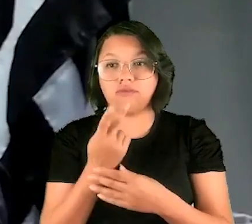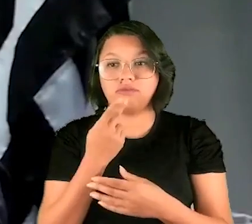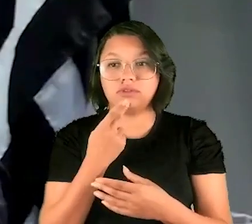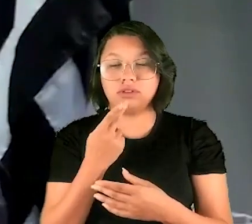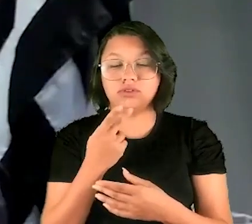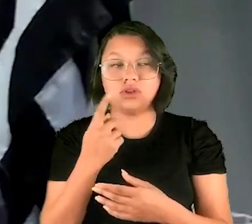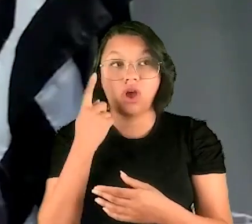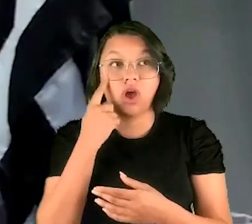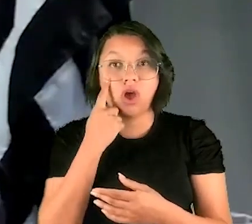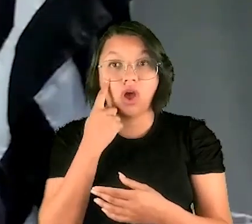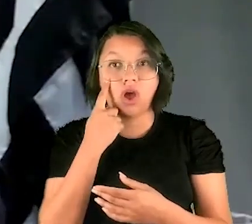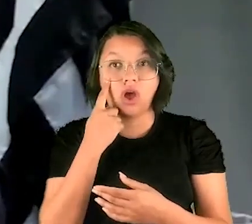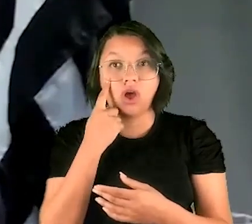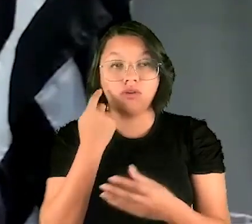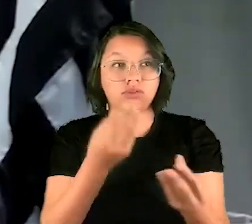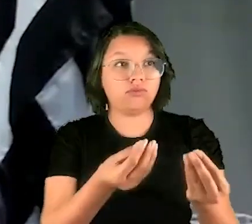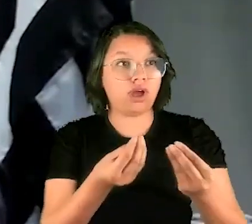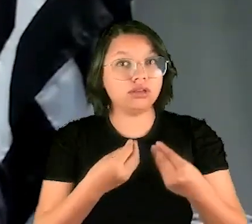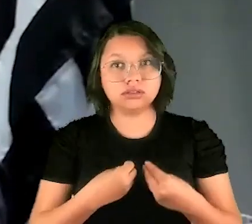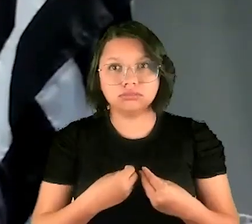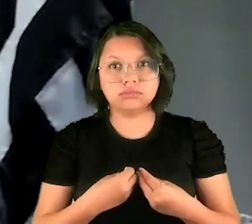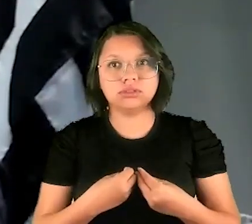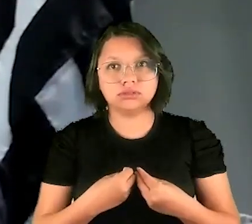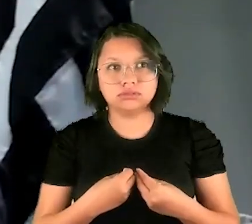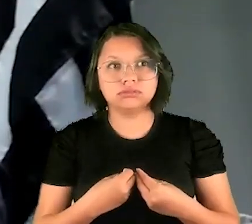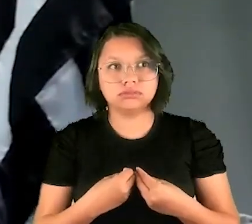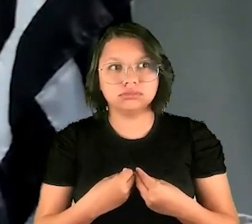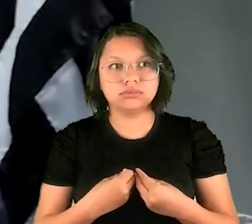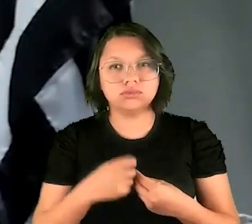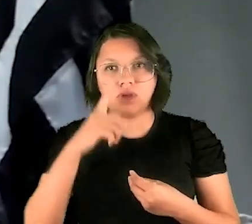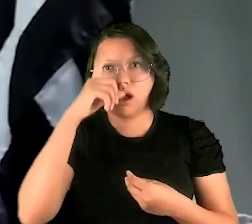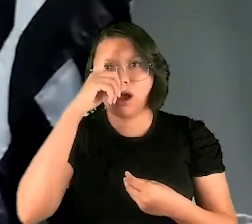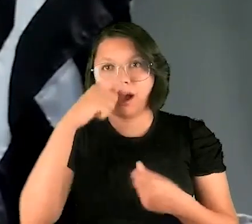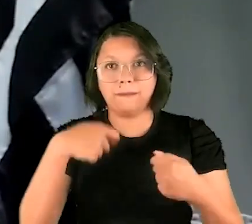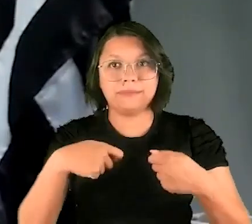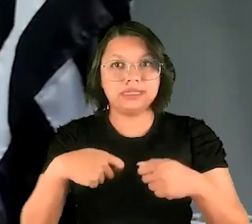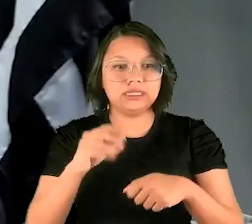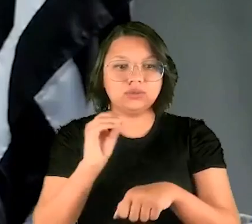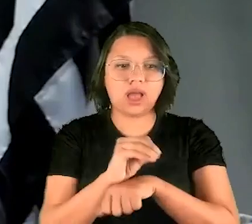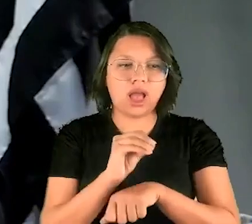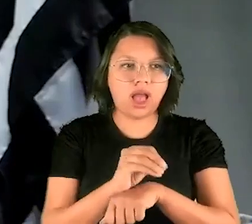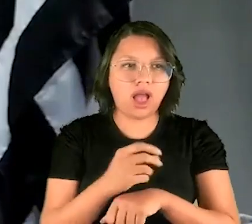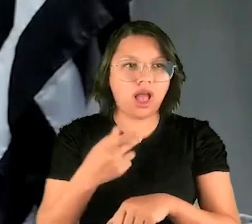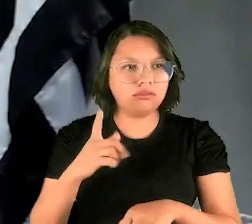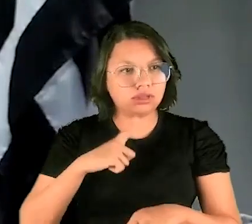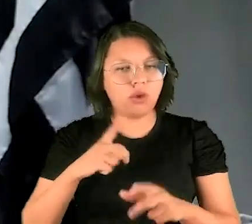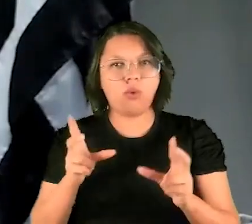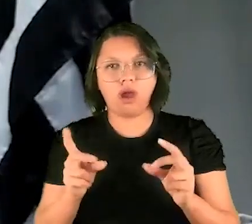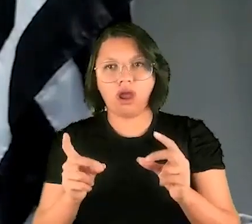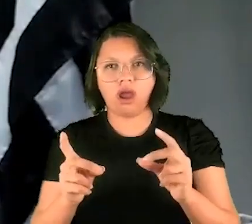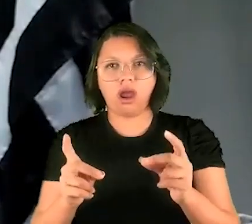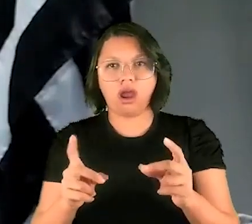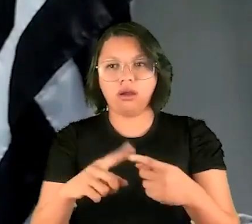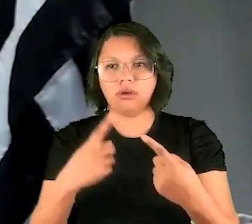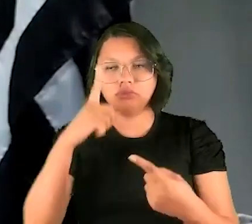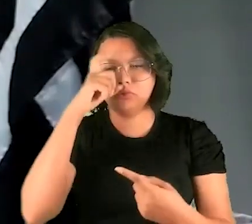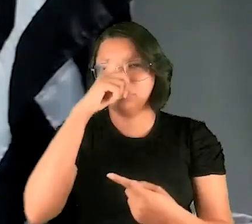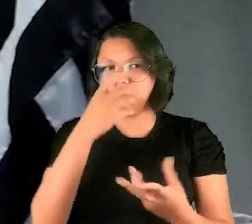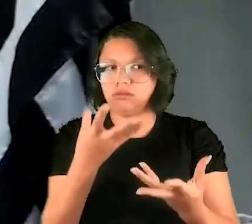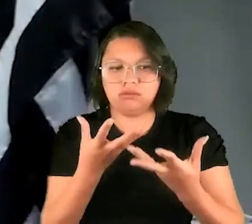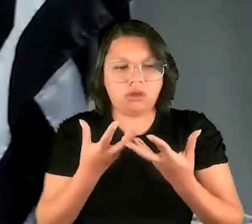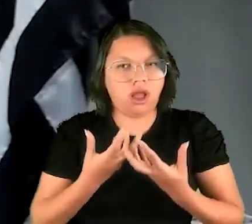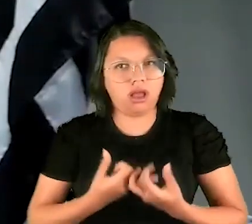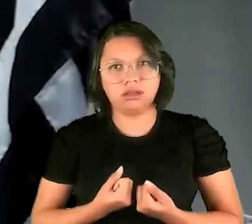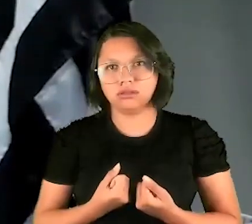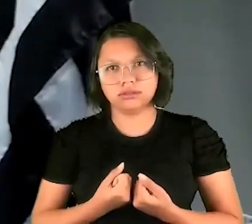olha, eu não fui recebido na rede, eu preciso fazer um tratamento, estou com câncer e a rede não me acolhe. Isso nunca